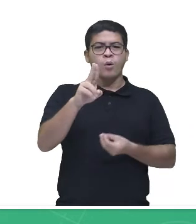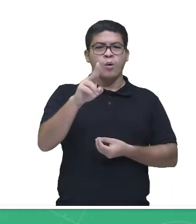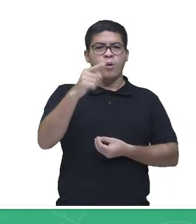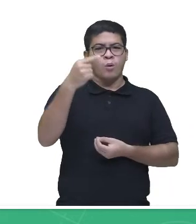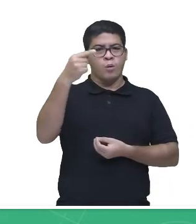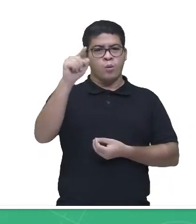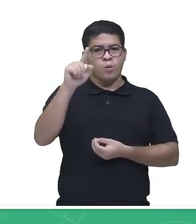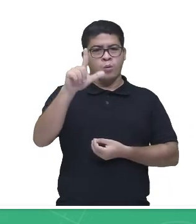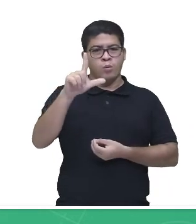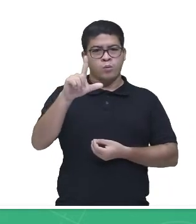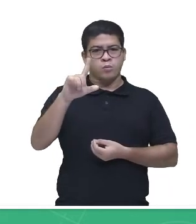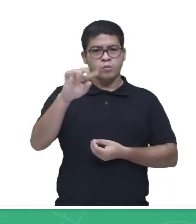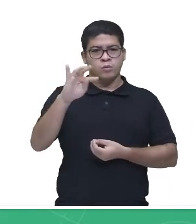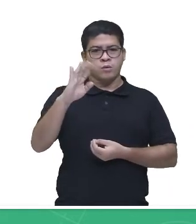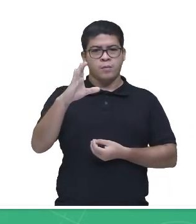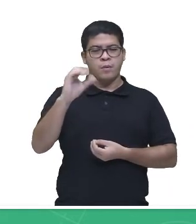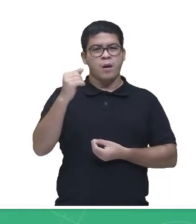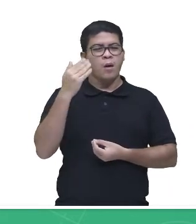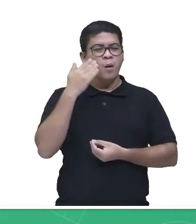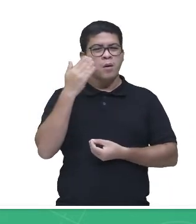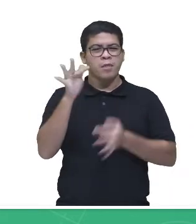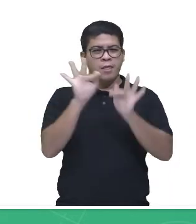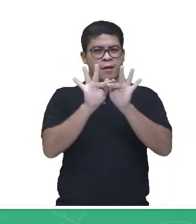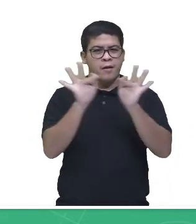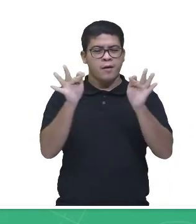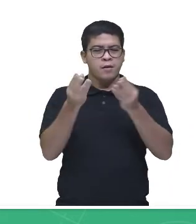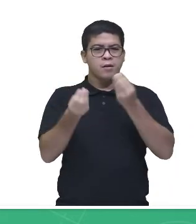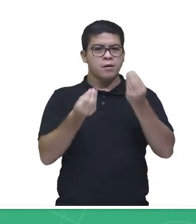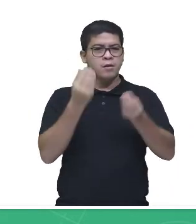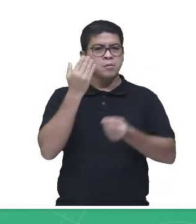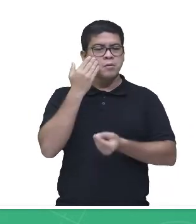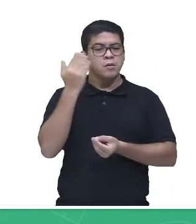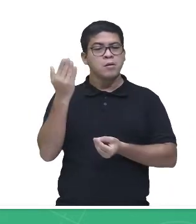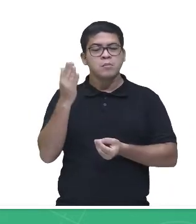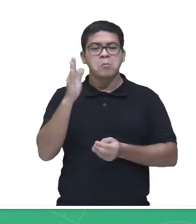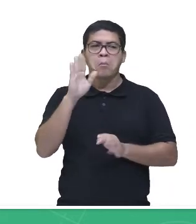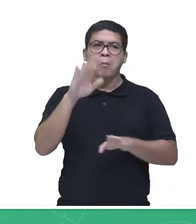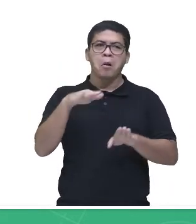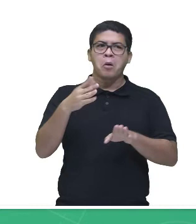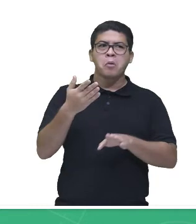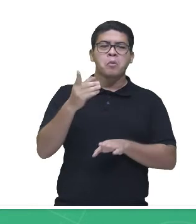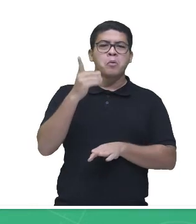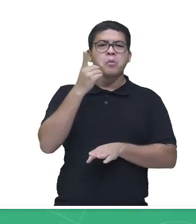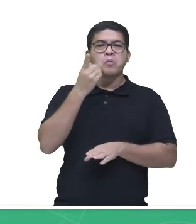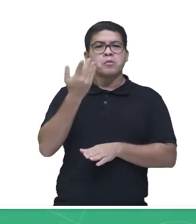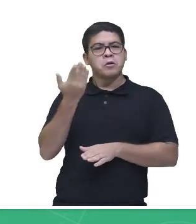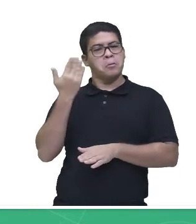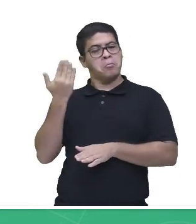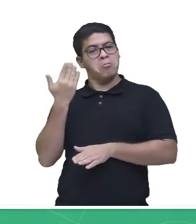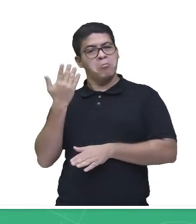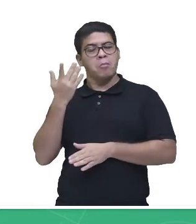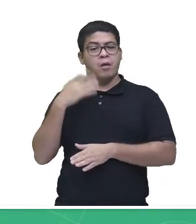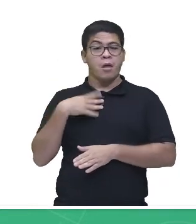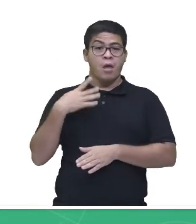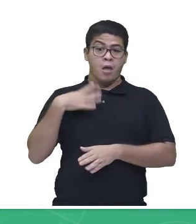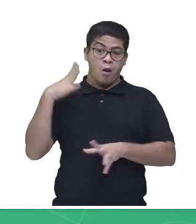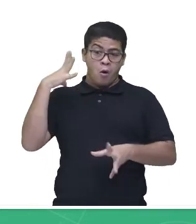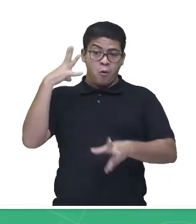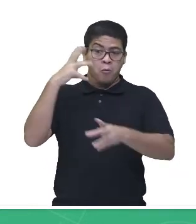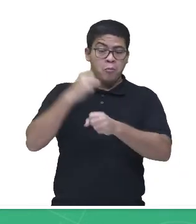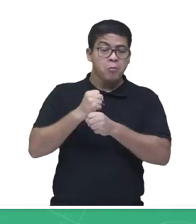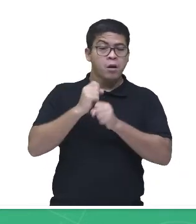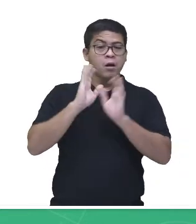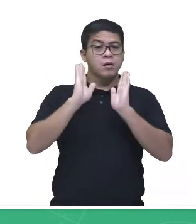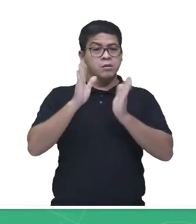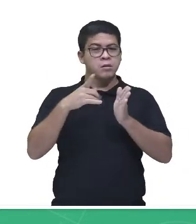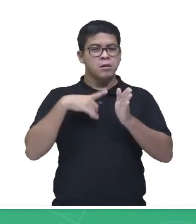em matemáticas. Ou seja, em los últimos dias, eu resolvi os problemas